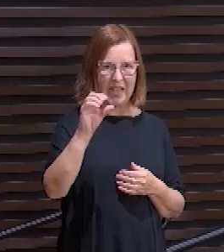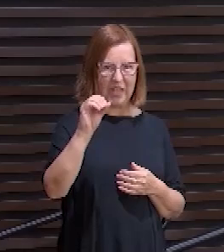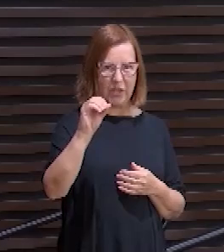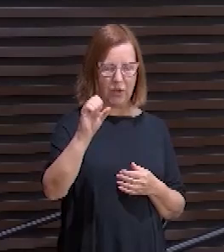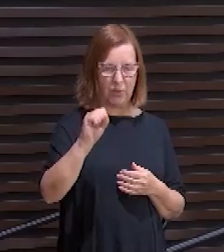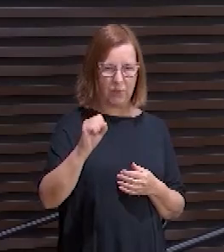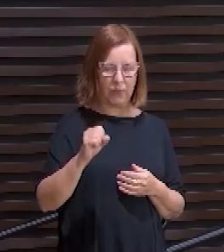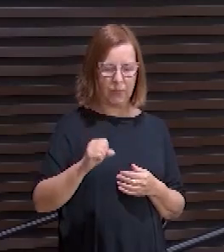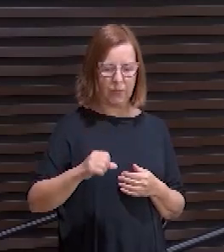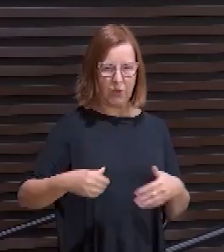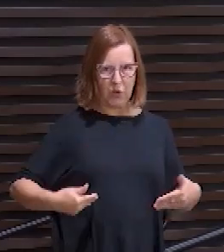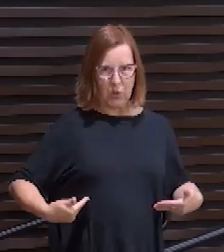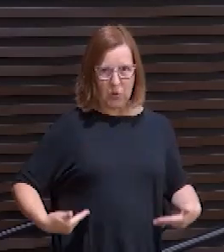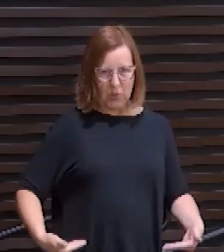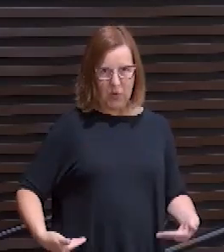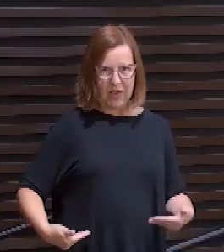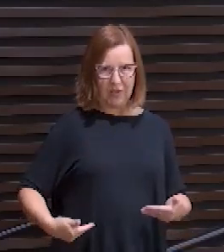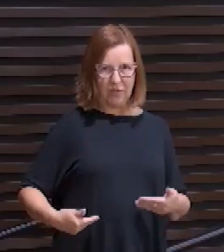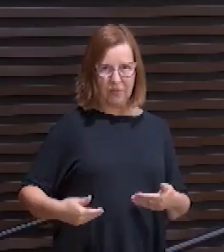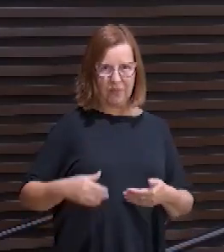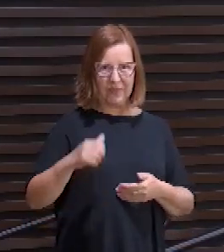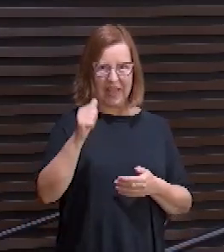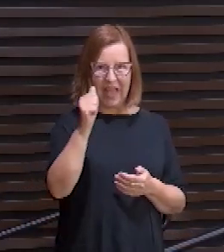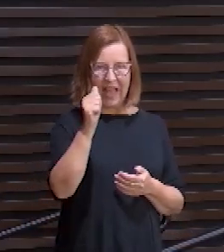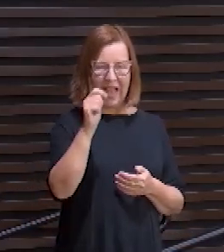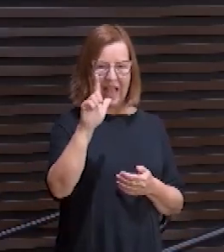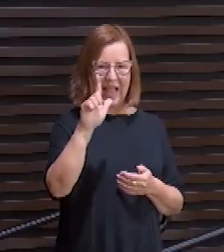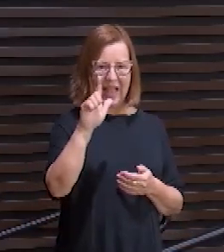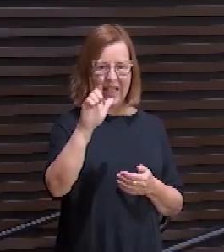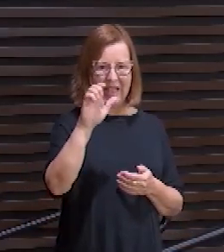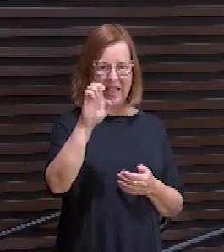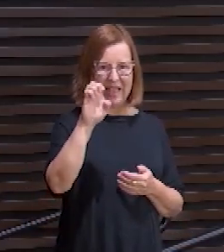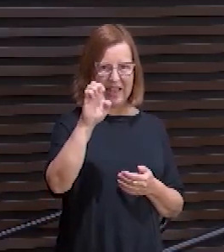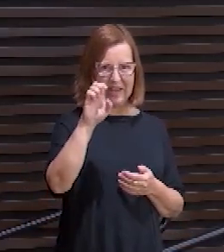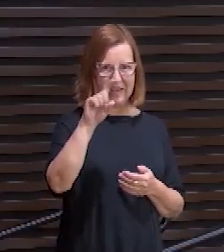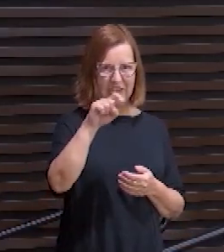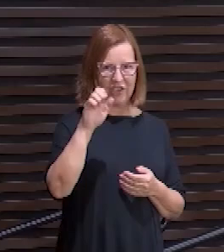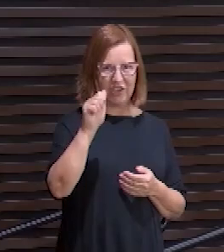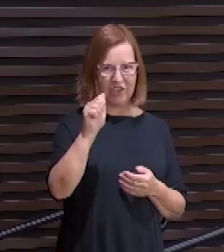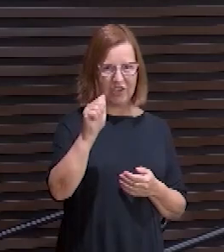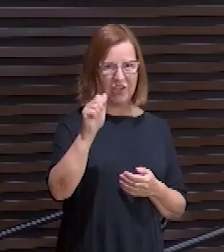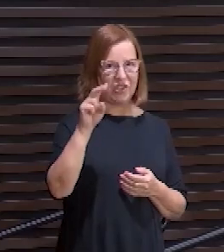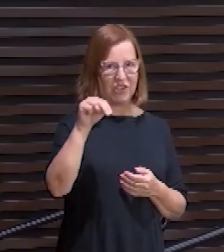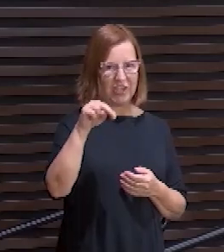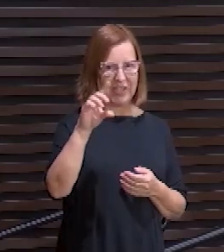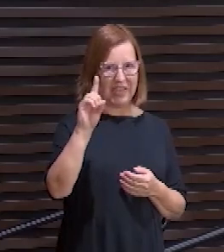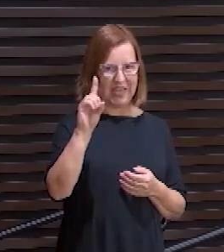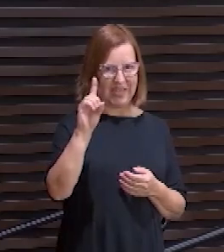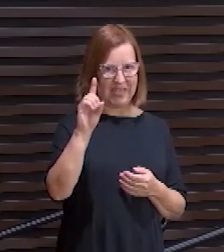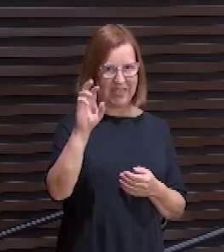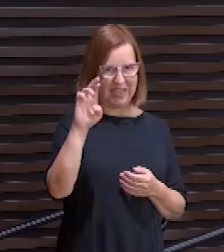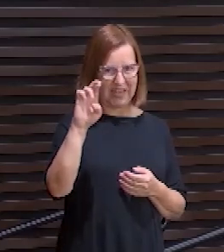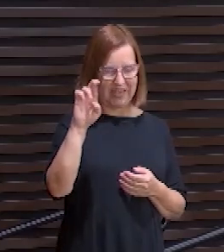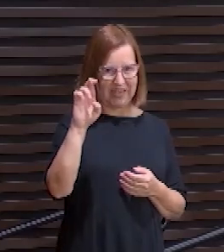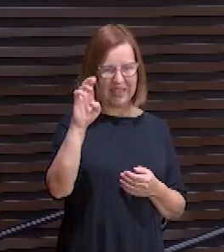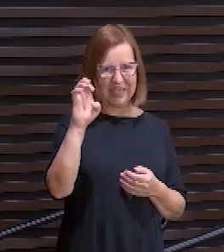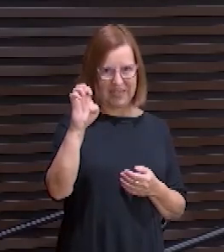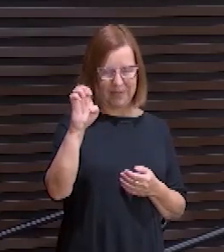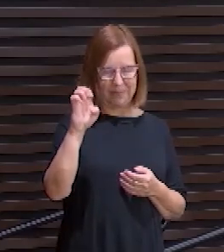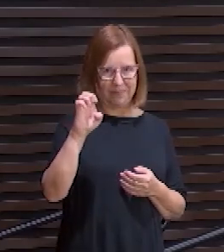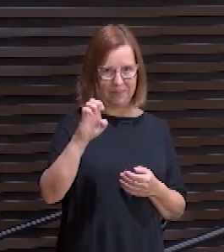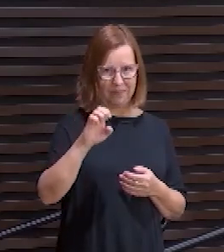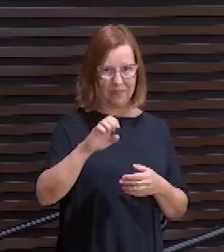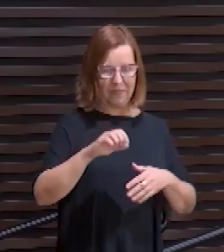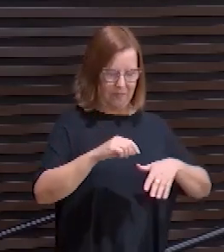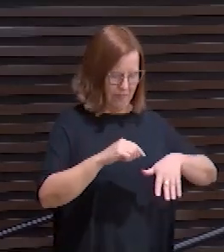era Alexandre o Grande, as pernas de ferro e a cintura era o Império Romano, que depois se dividiu